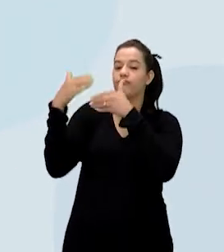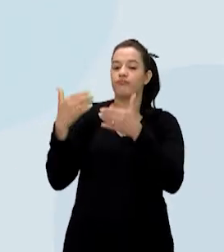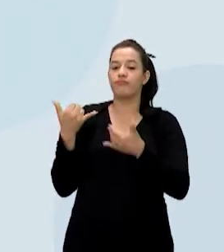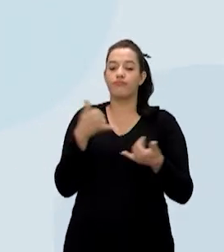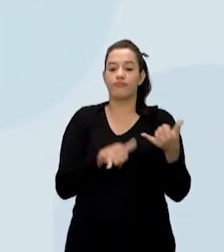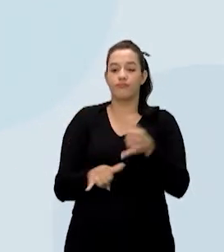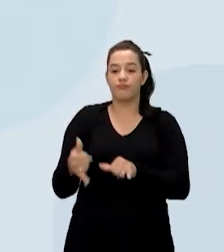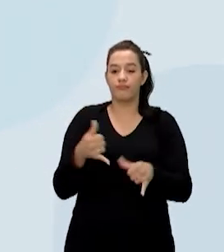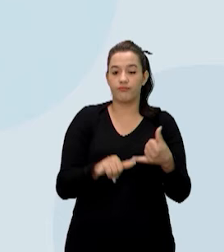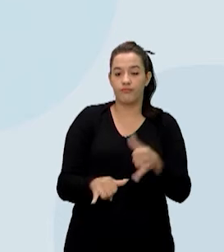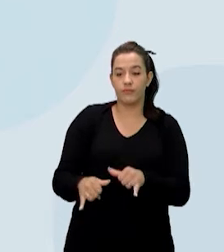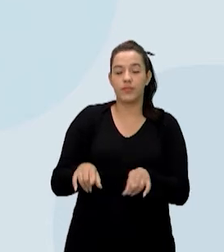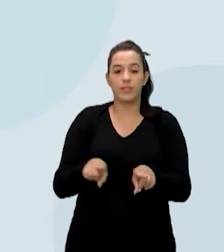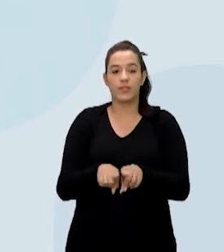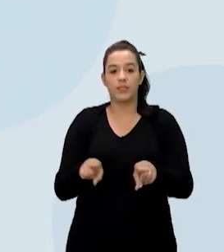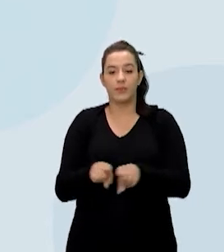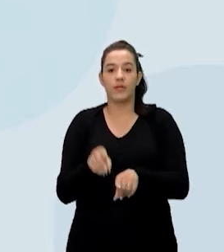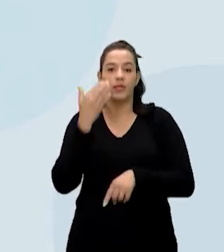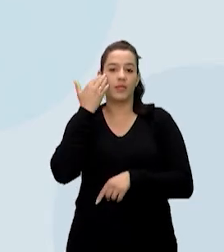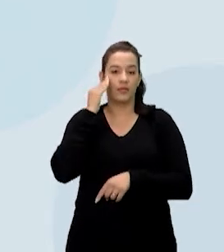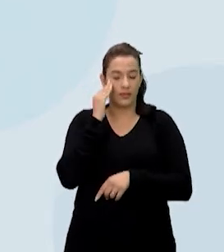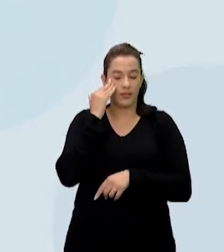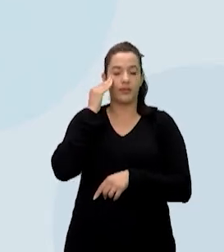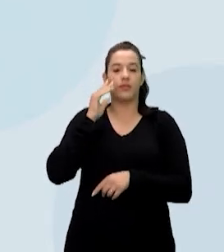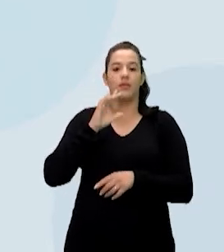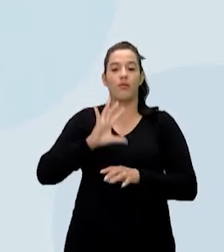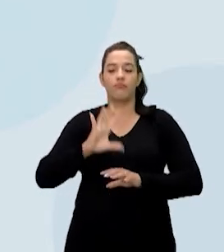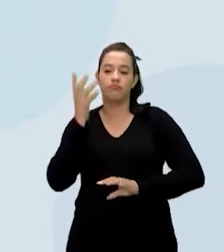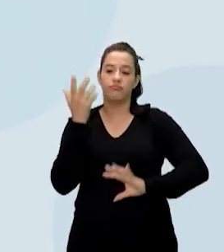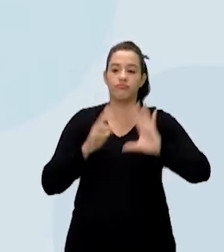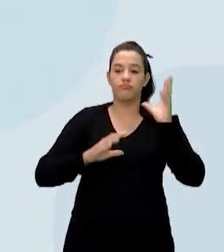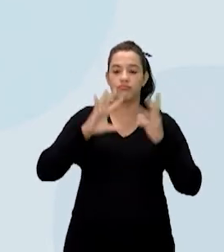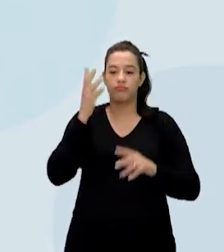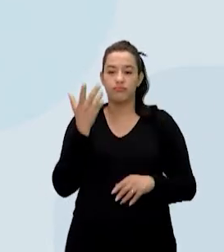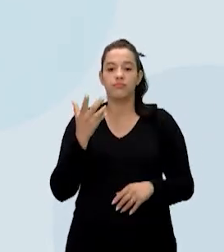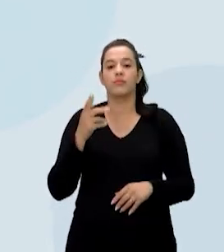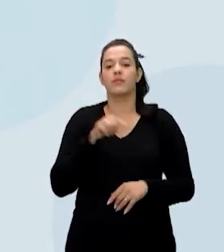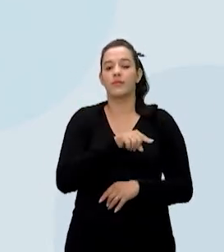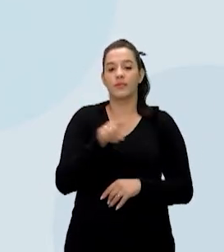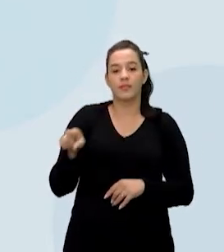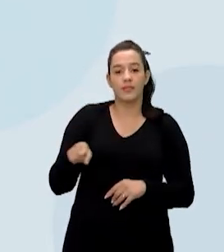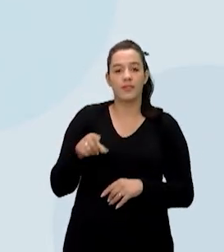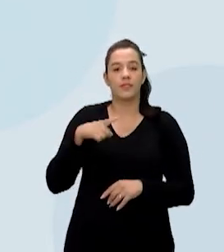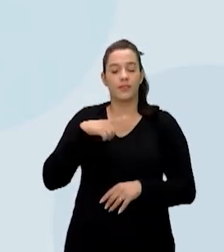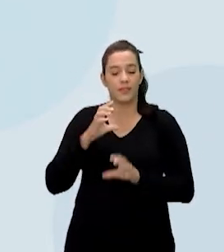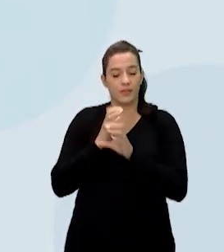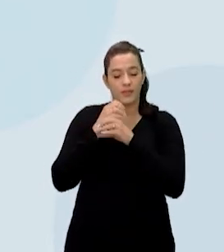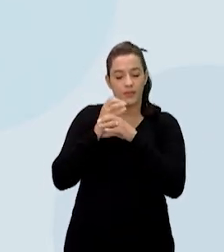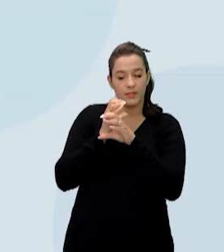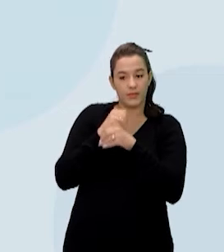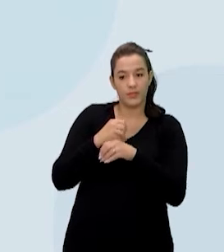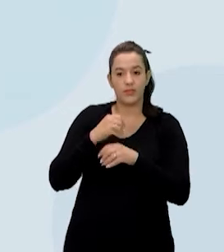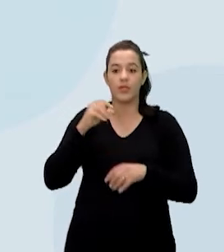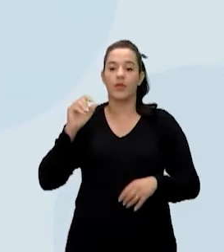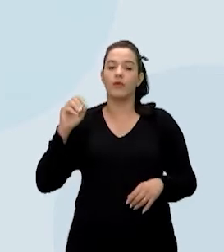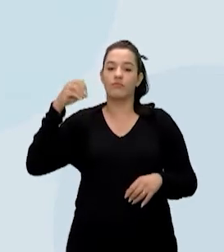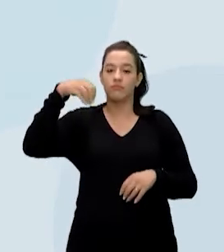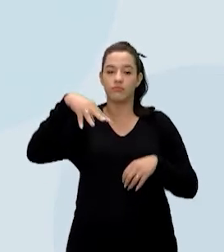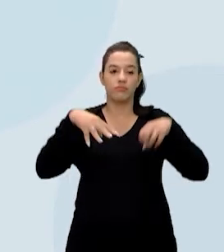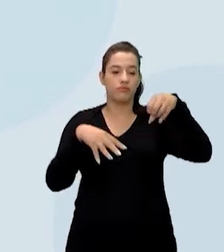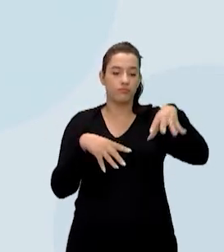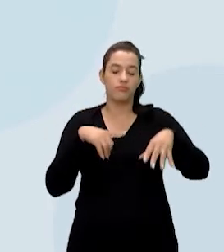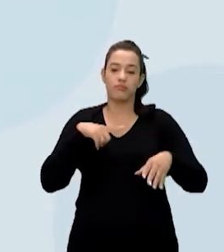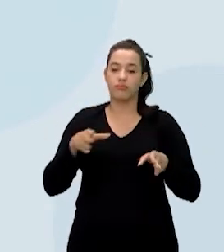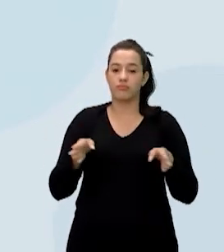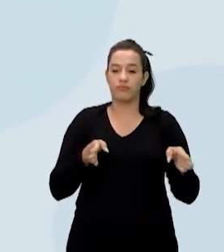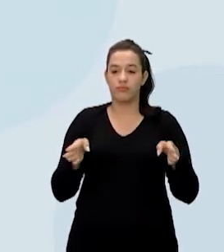química e compreender os experimentos realizados por cientistas à luz do seu tempo. Então, olha só que